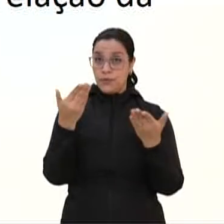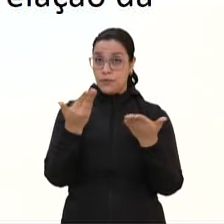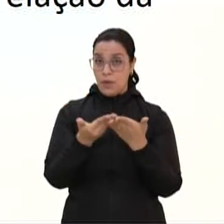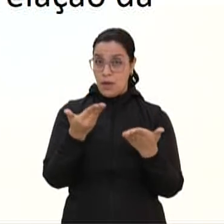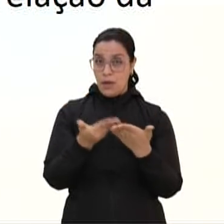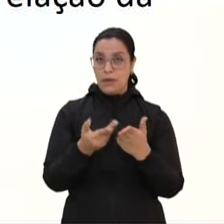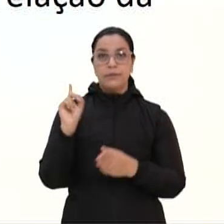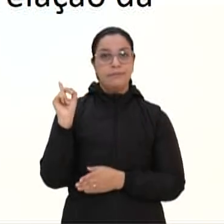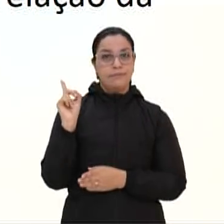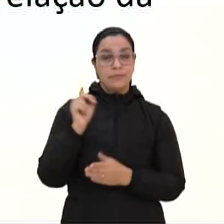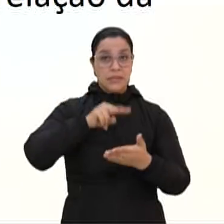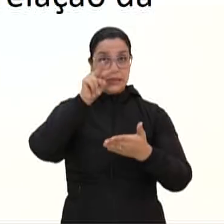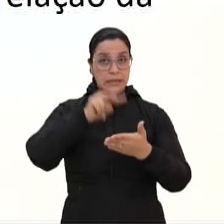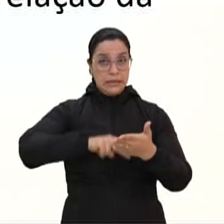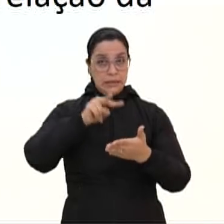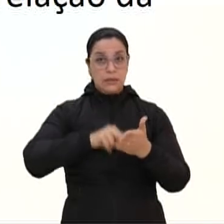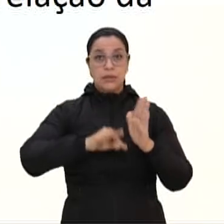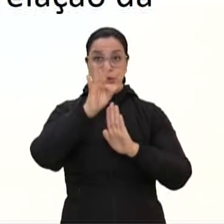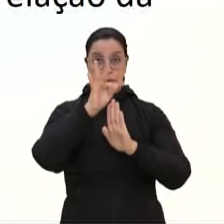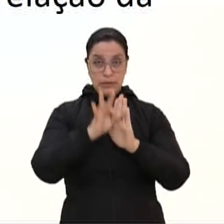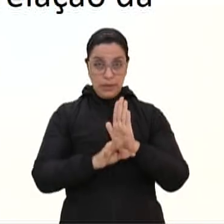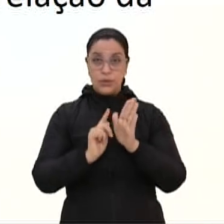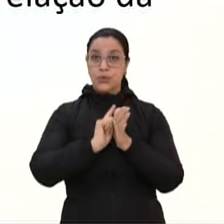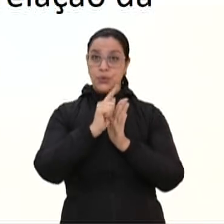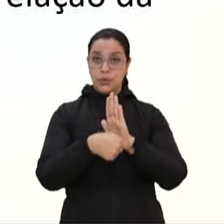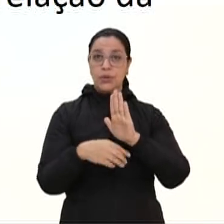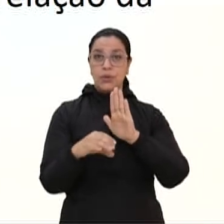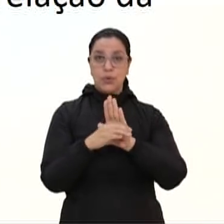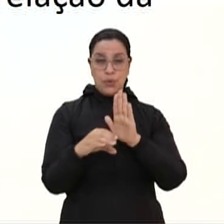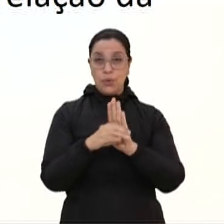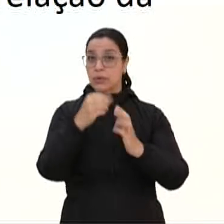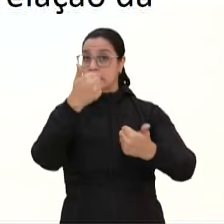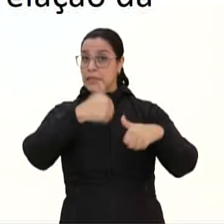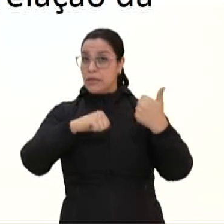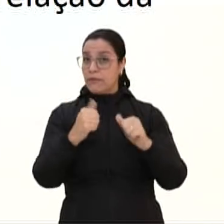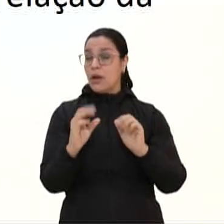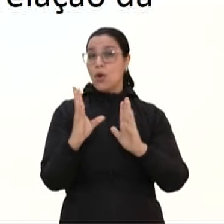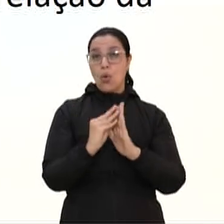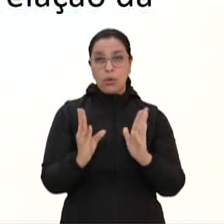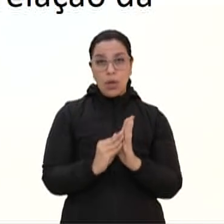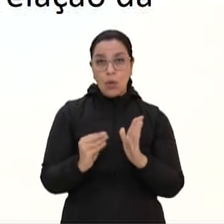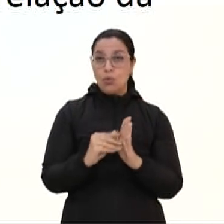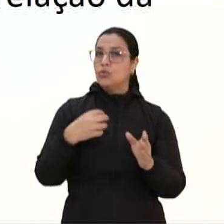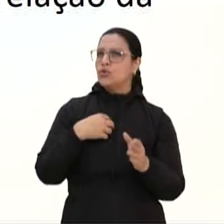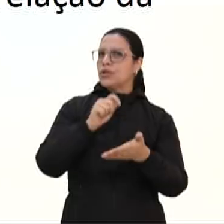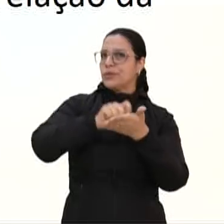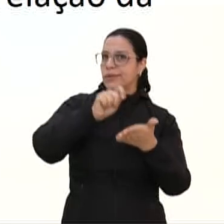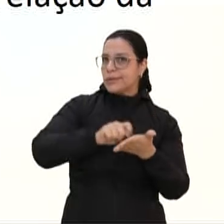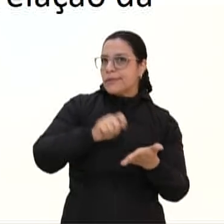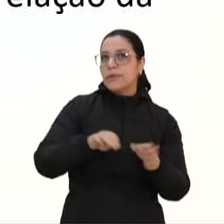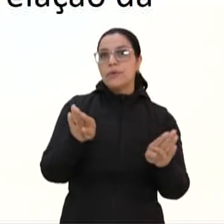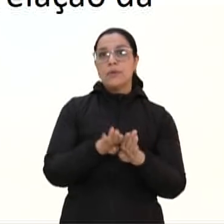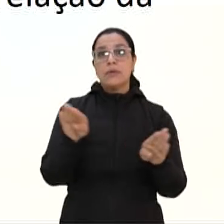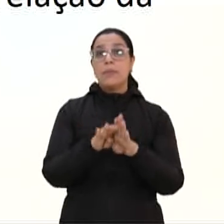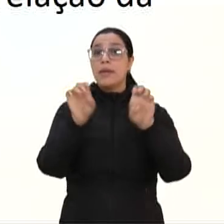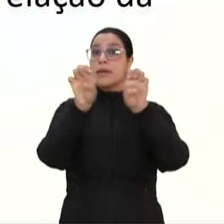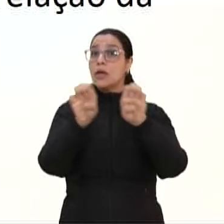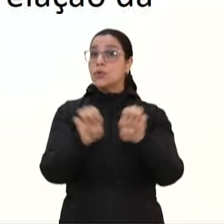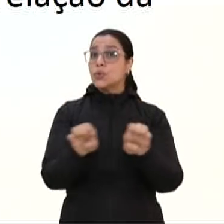Objetivos da aula: ler texto do gênero crônica e analisar seu contexto de produção e sua